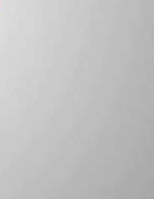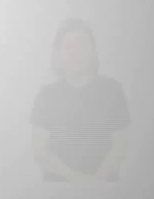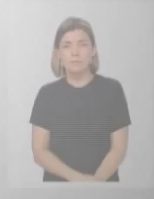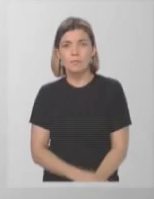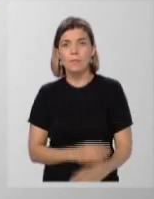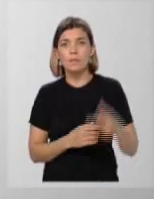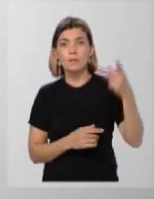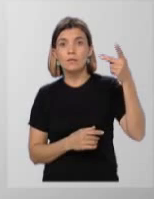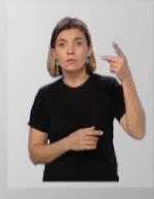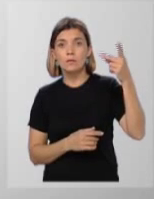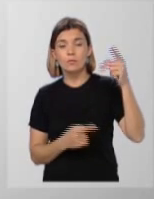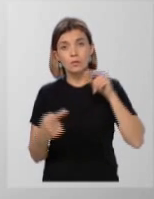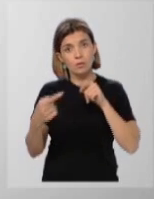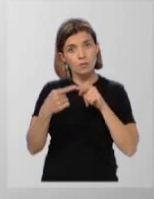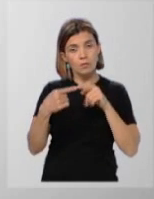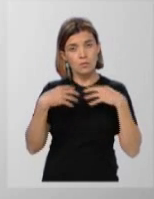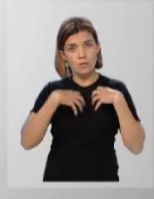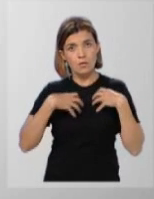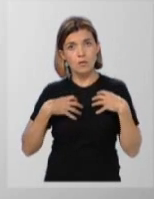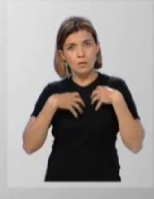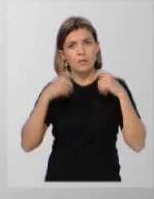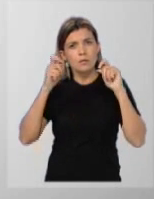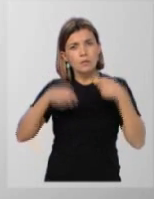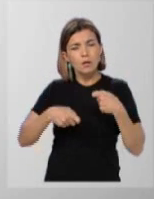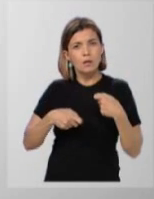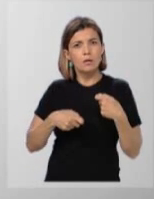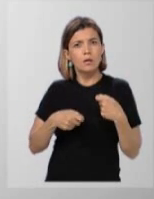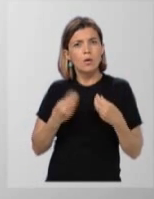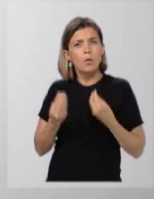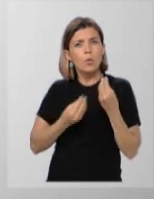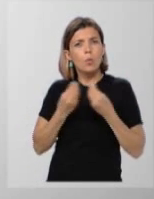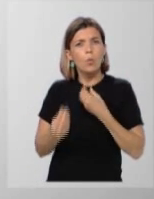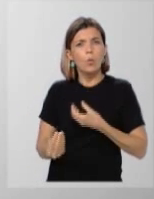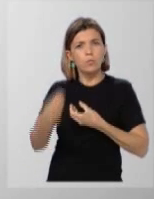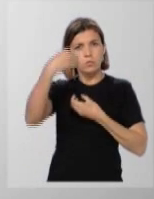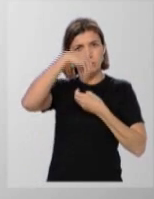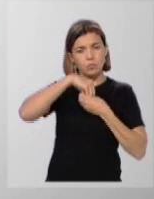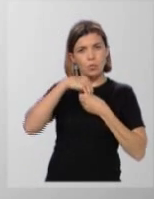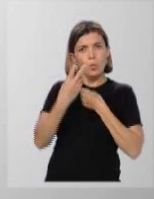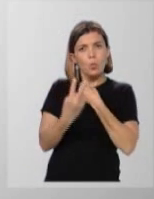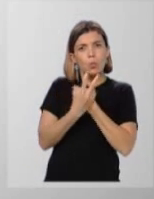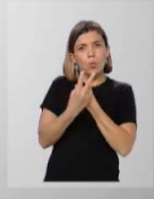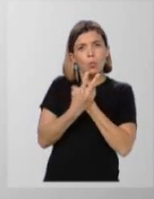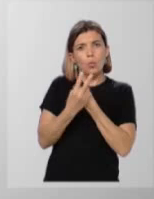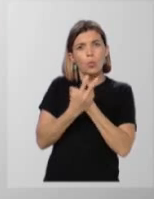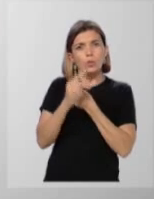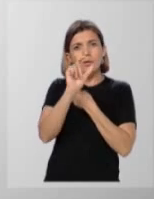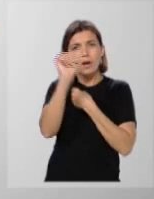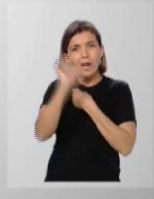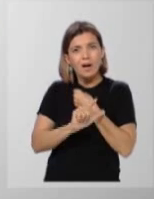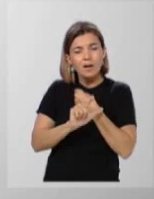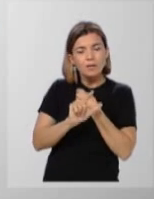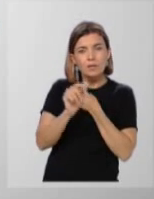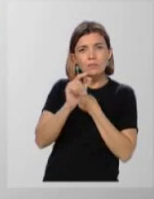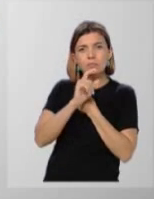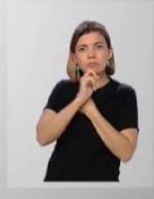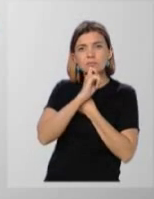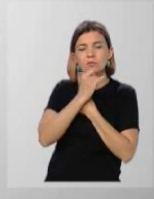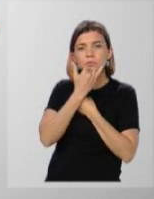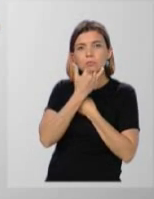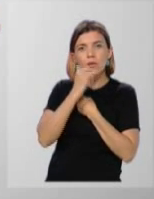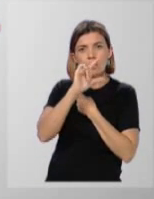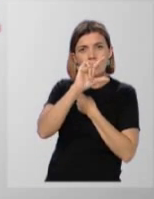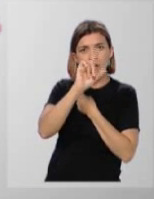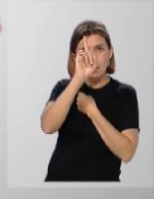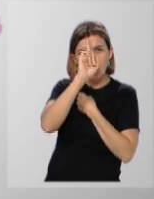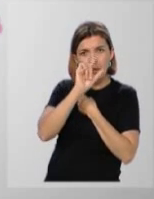A outra característica é a capacidade desses organismos de armazenar glicogênio como substância de reserva.